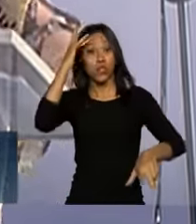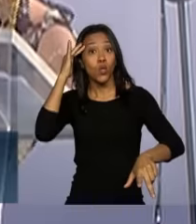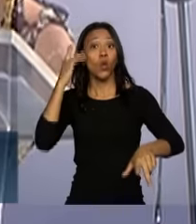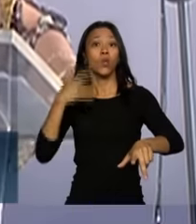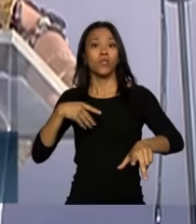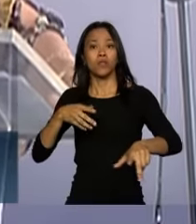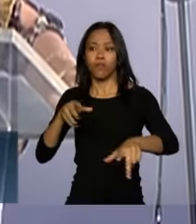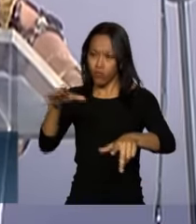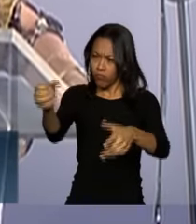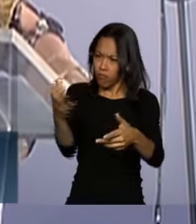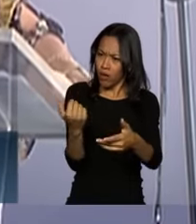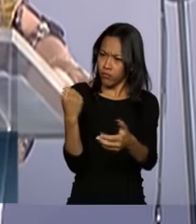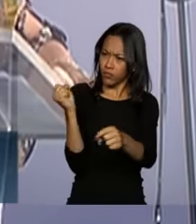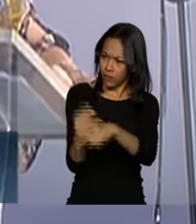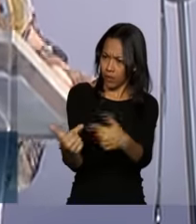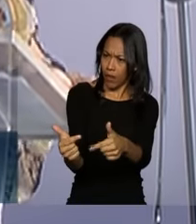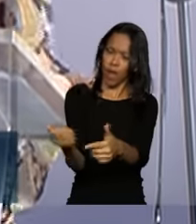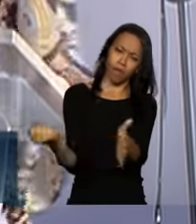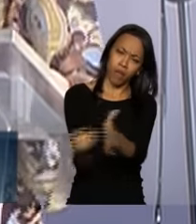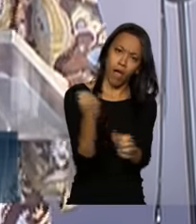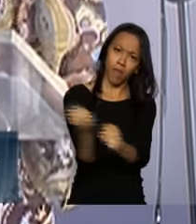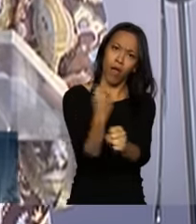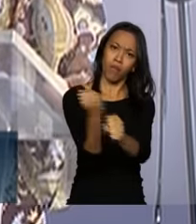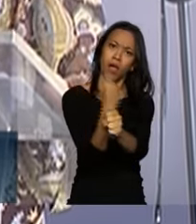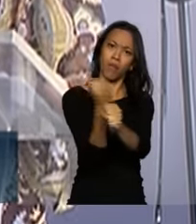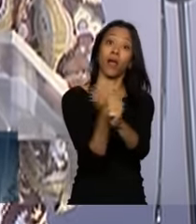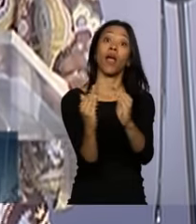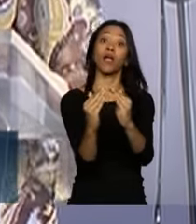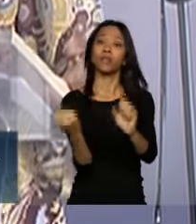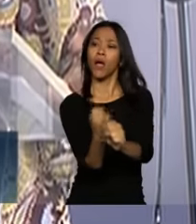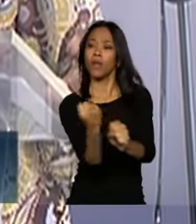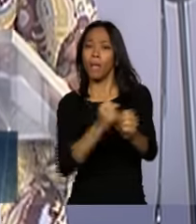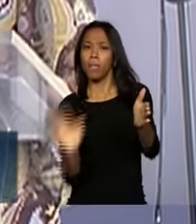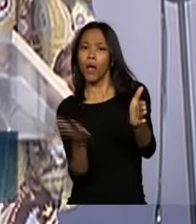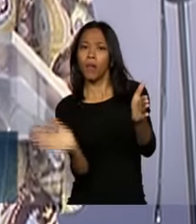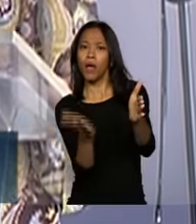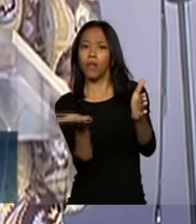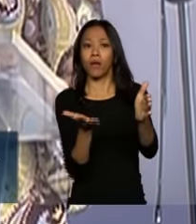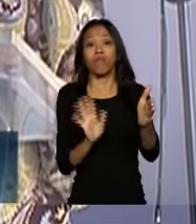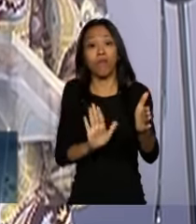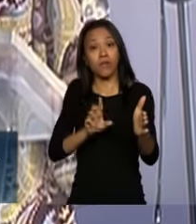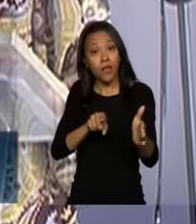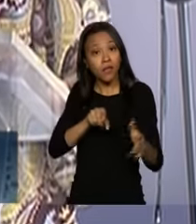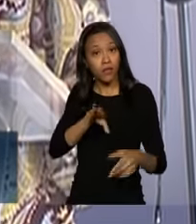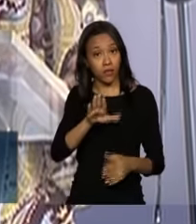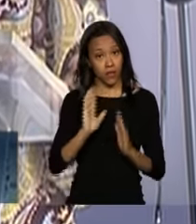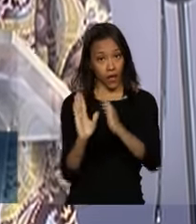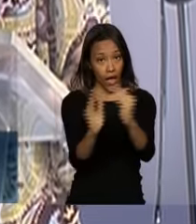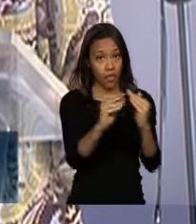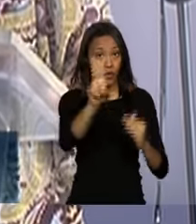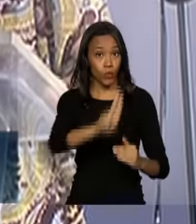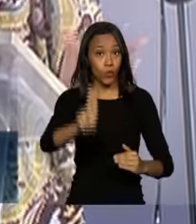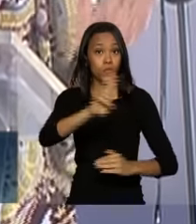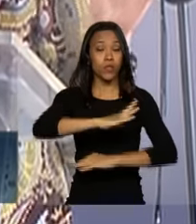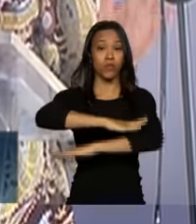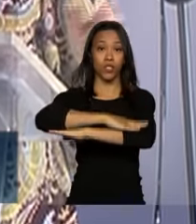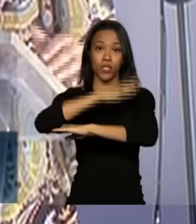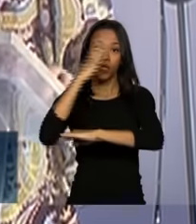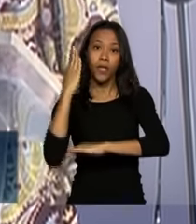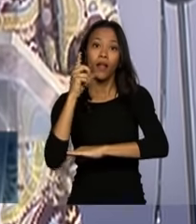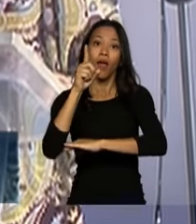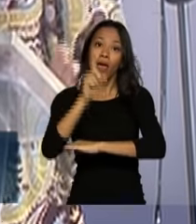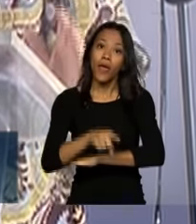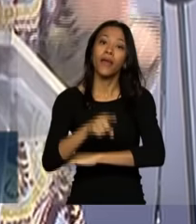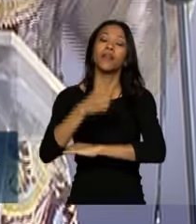para construir essas casas. Mas essas casas, elas usam. As janelas são de